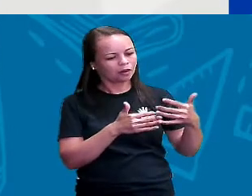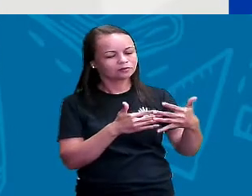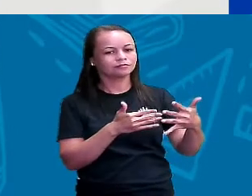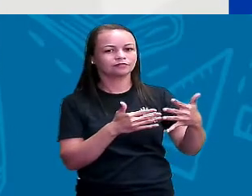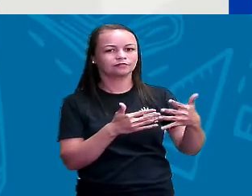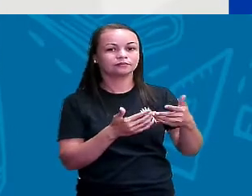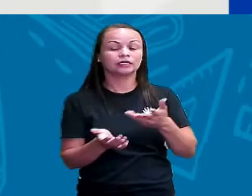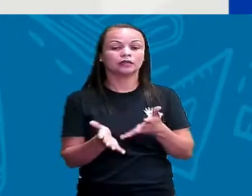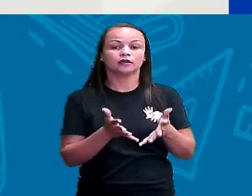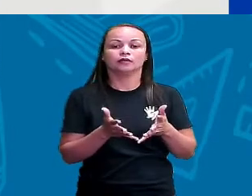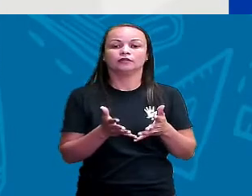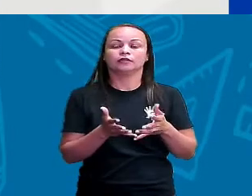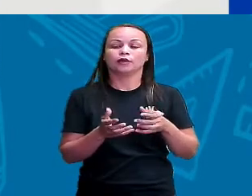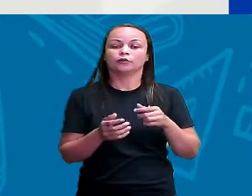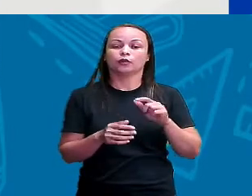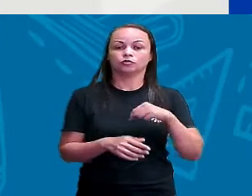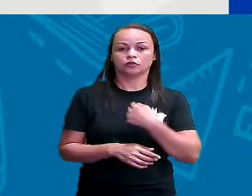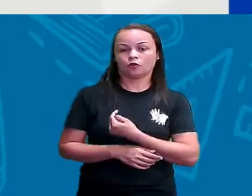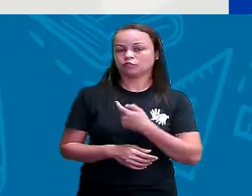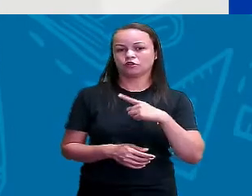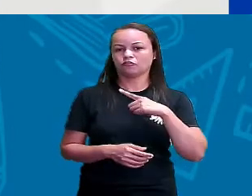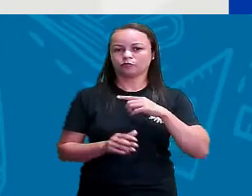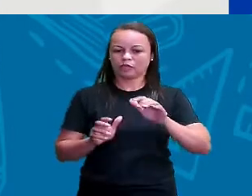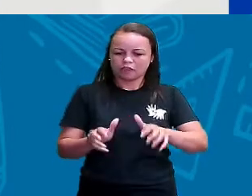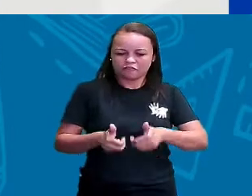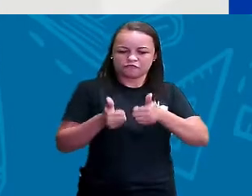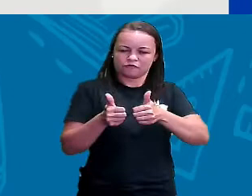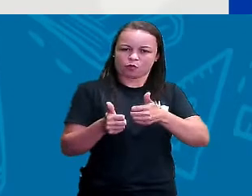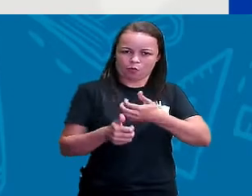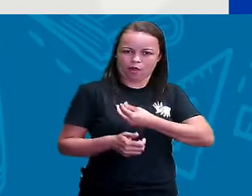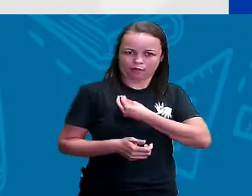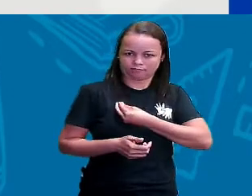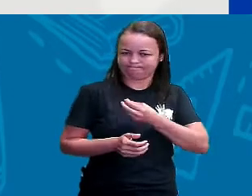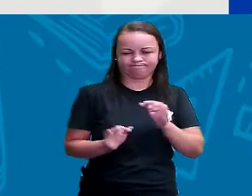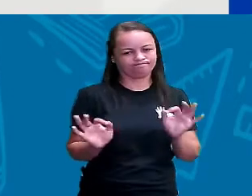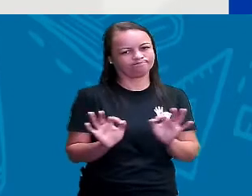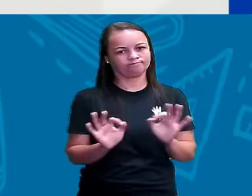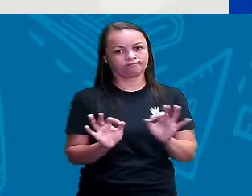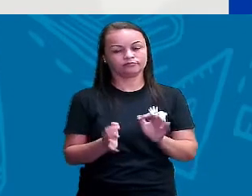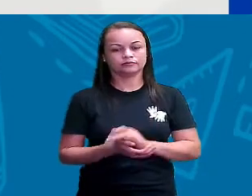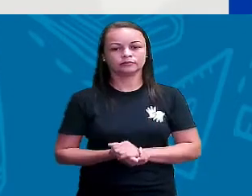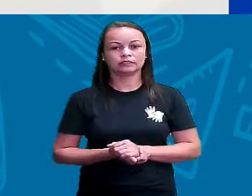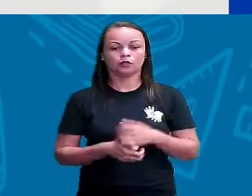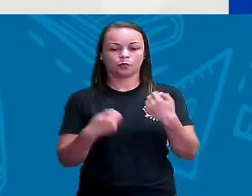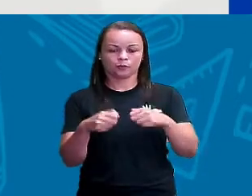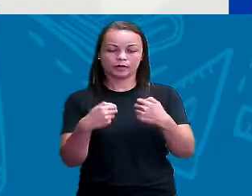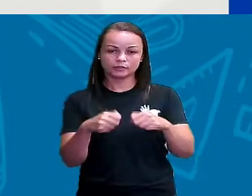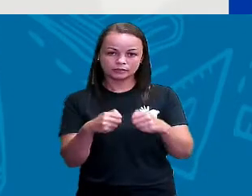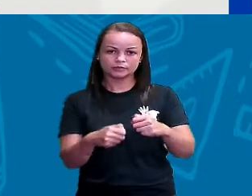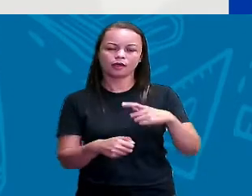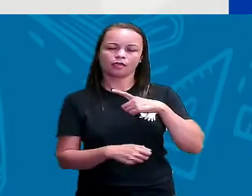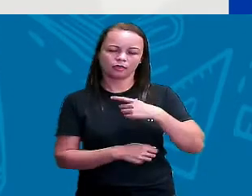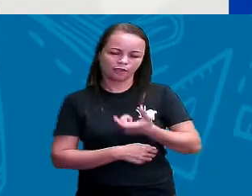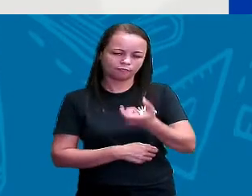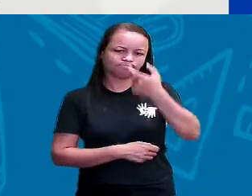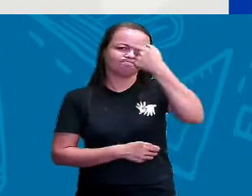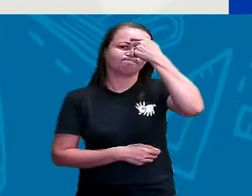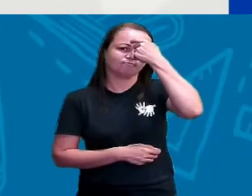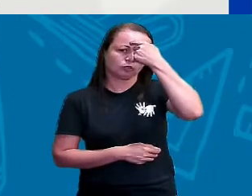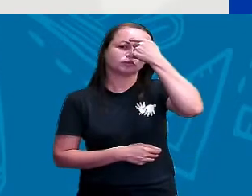inadequada. Então, a gente não vai ter qualidade de vida, tá certo? Então, vamos sempre ter essa